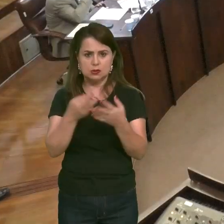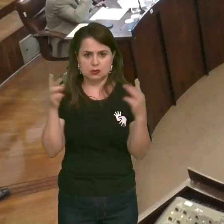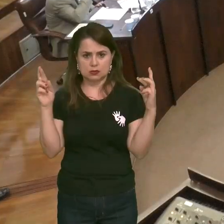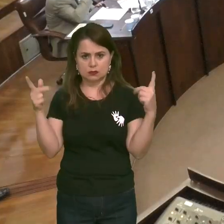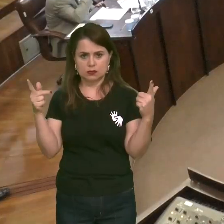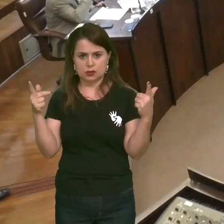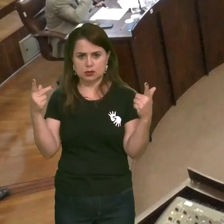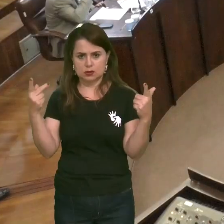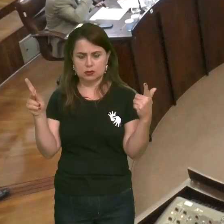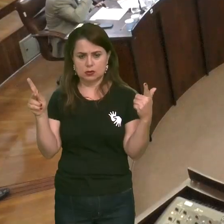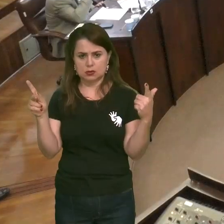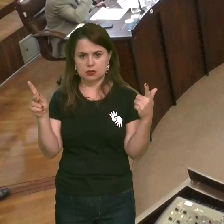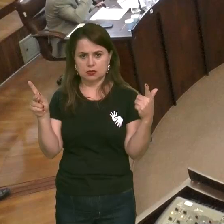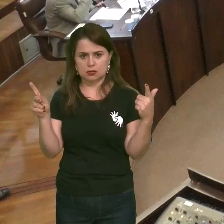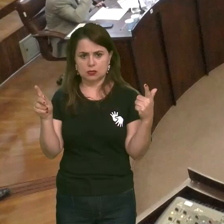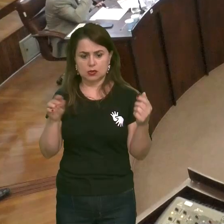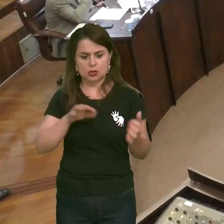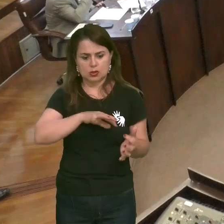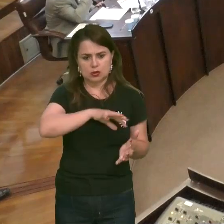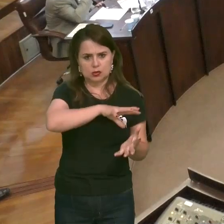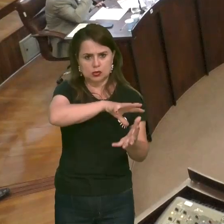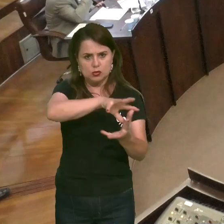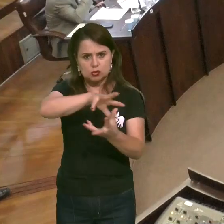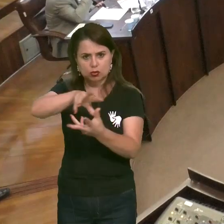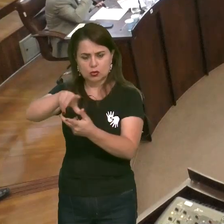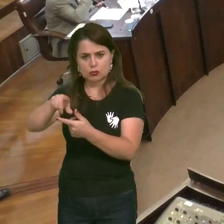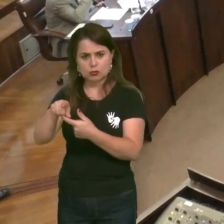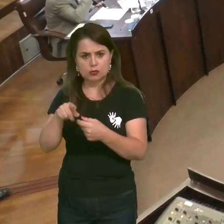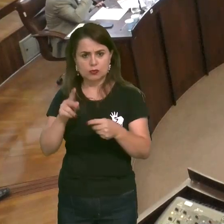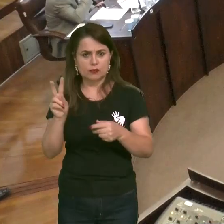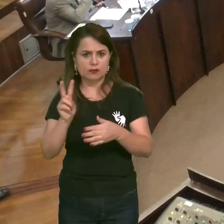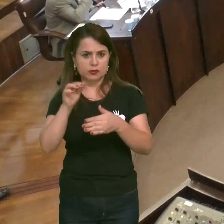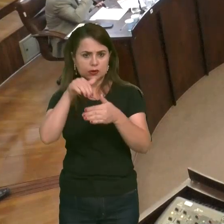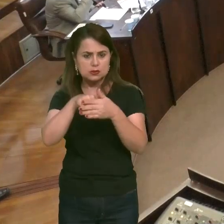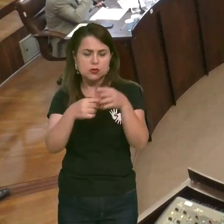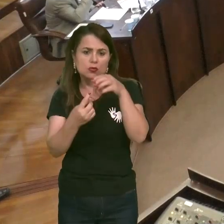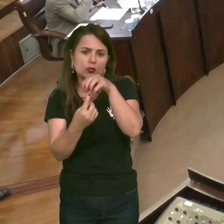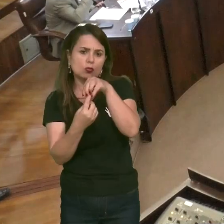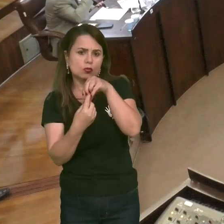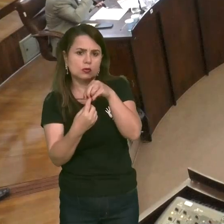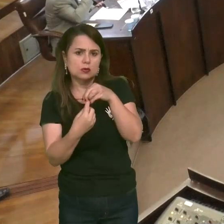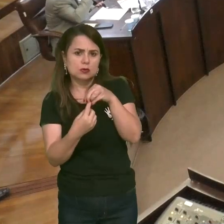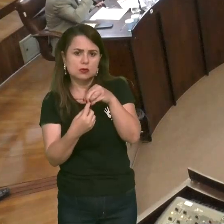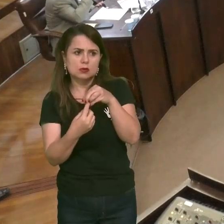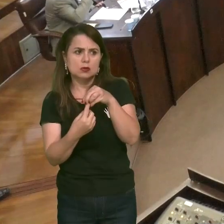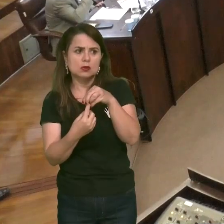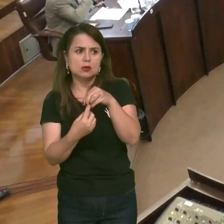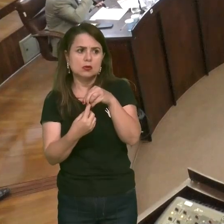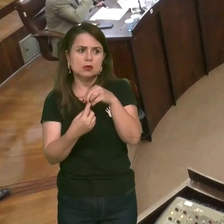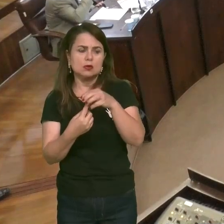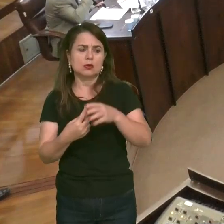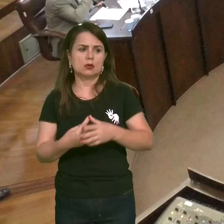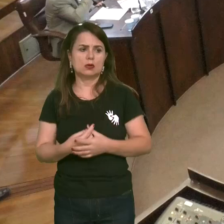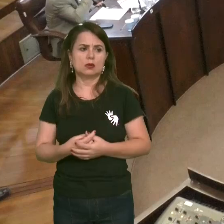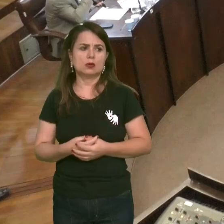Custódio e votação única todas as emendas Independente de autor